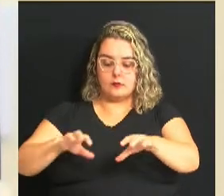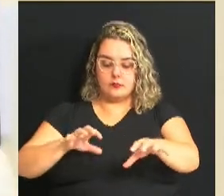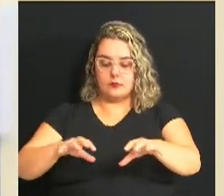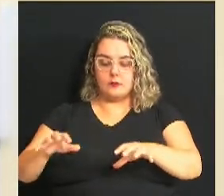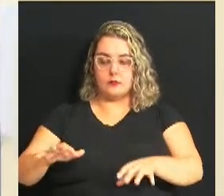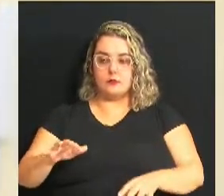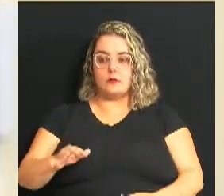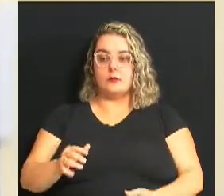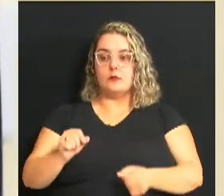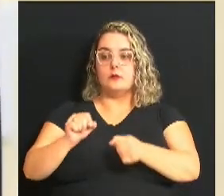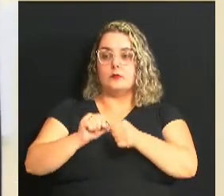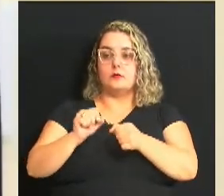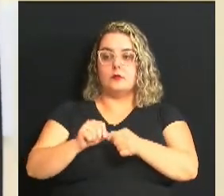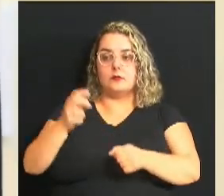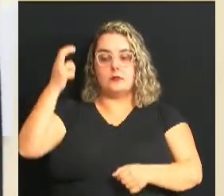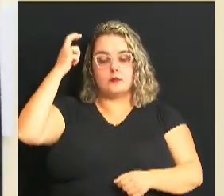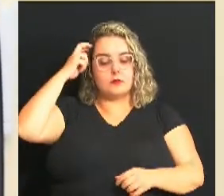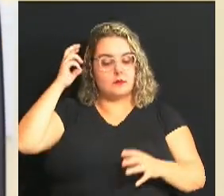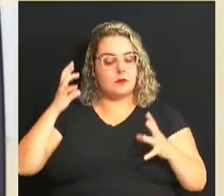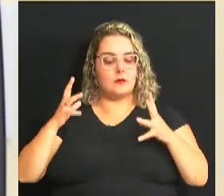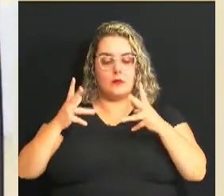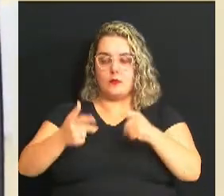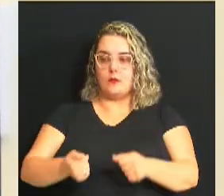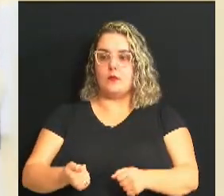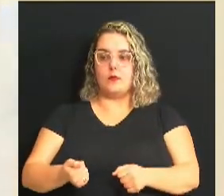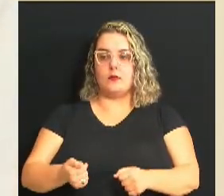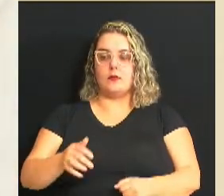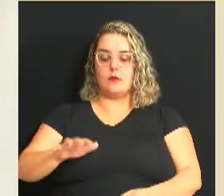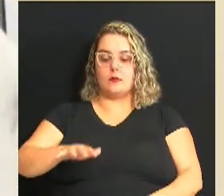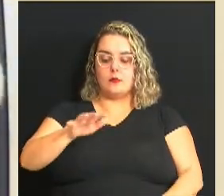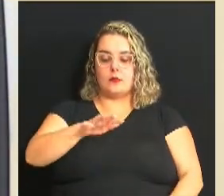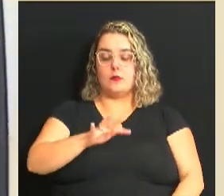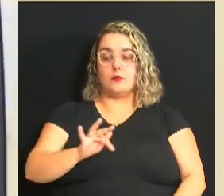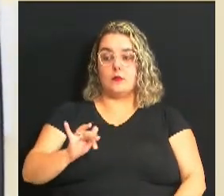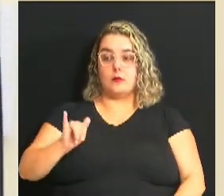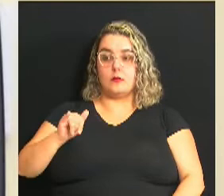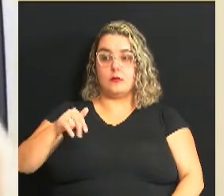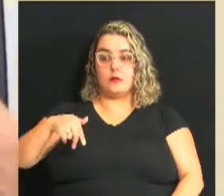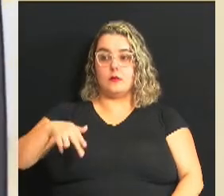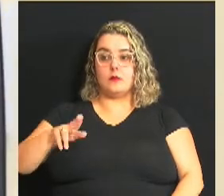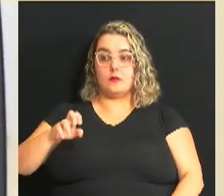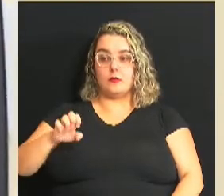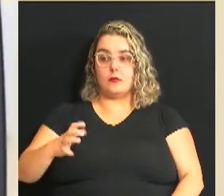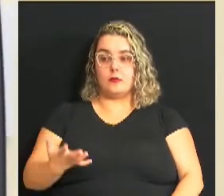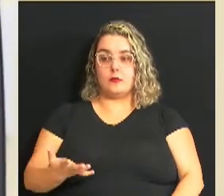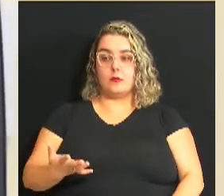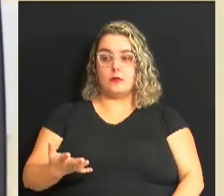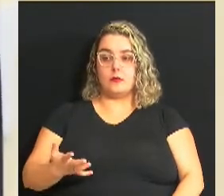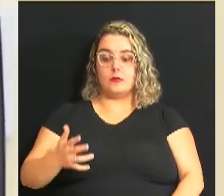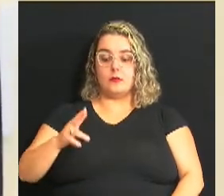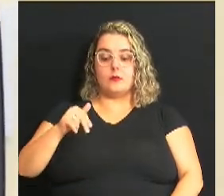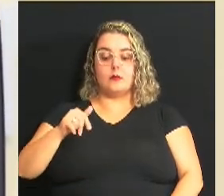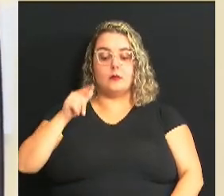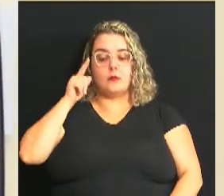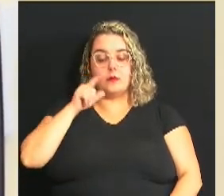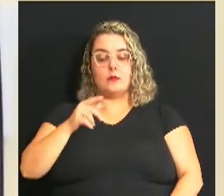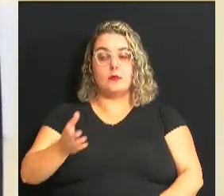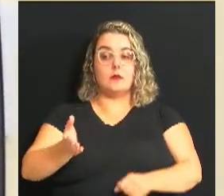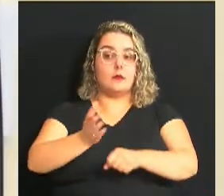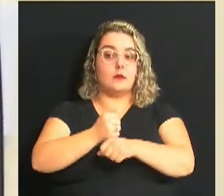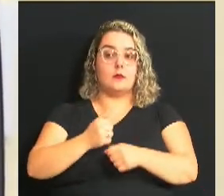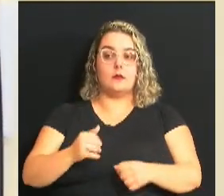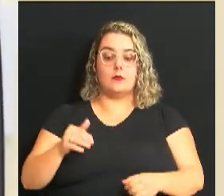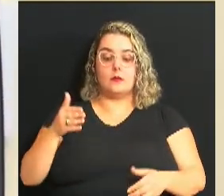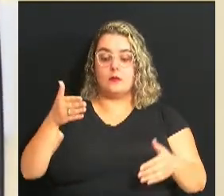de cultura em todos os aspectos, que o FIC nunca conseguiu tanta penetração, né? A gente tinha, acho que a